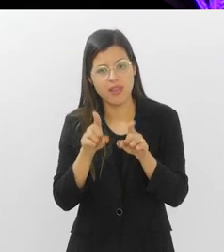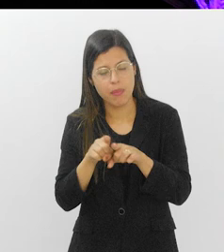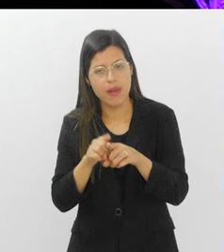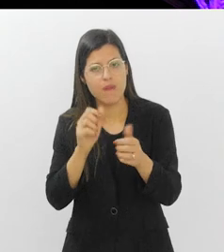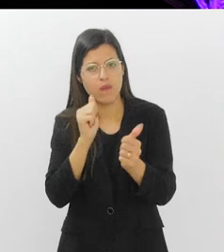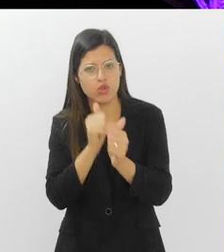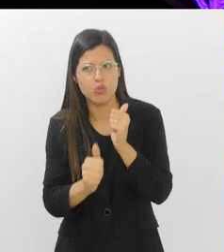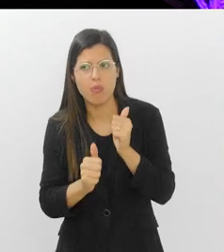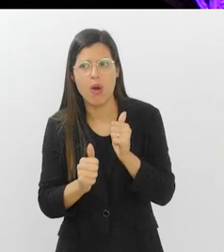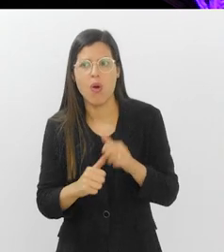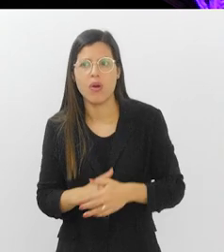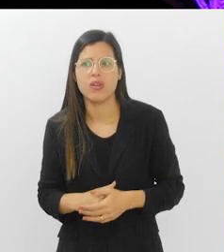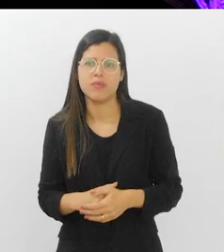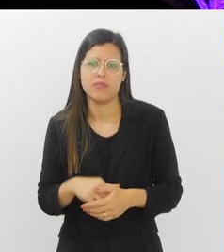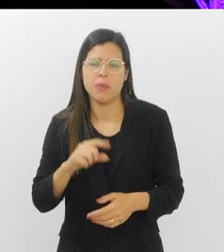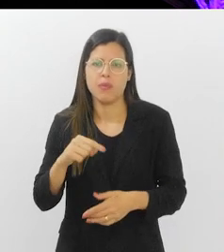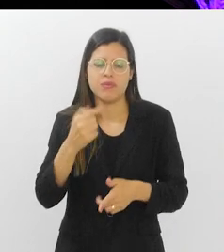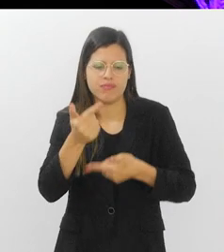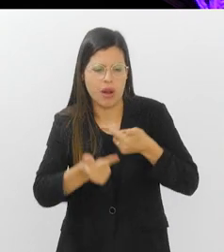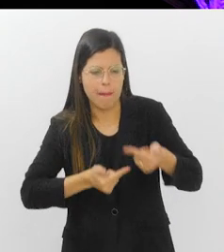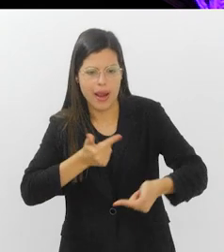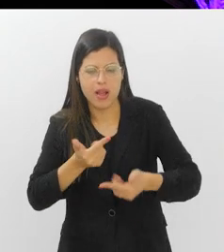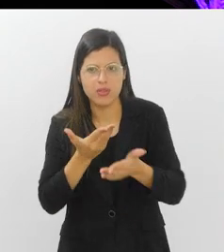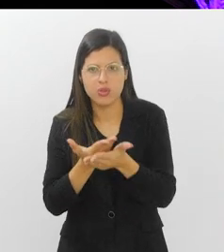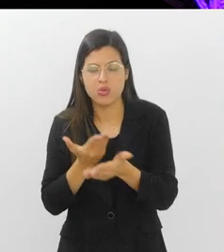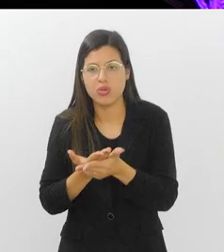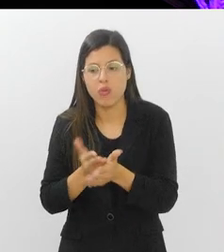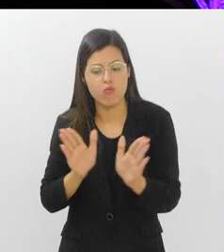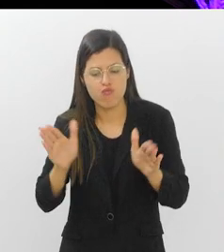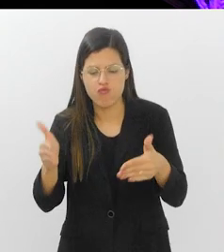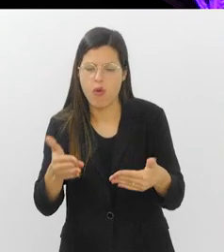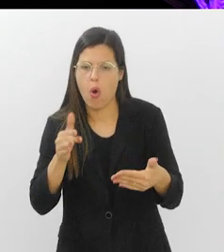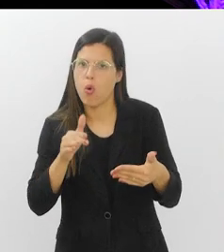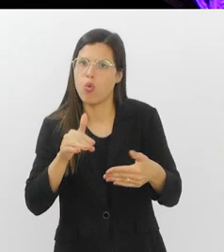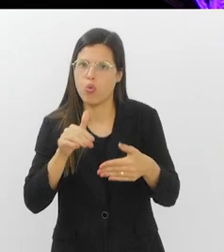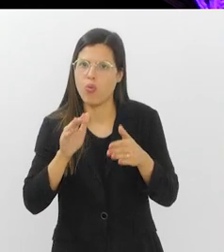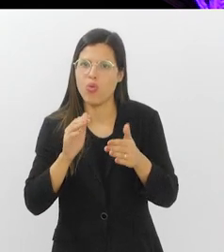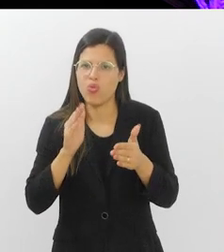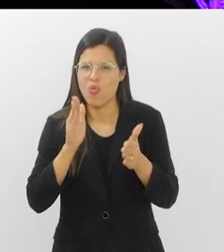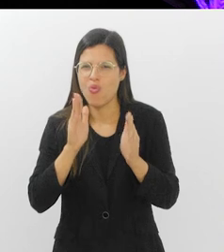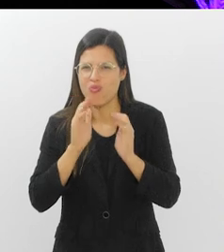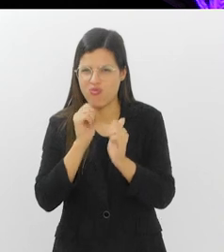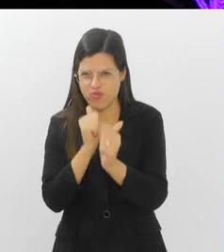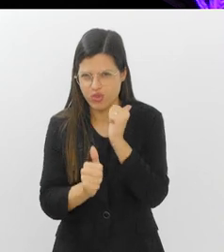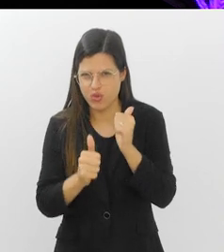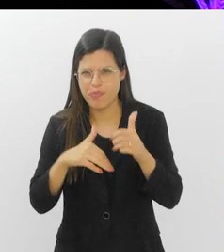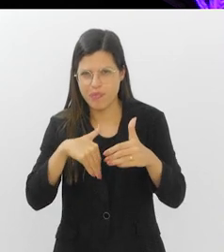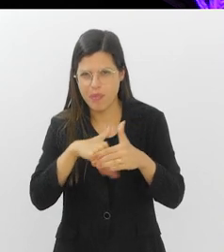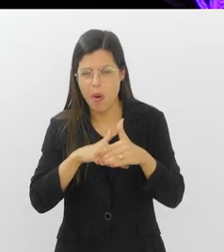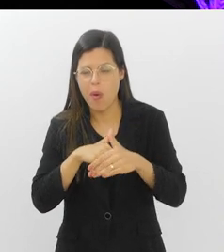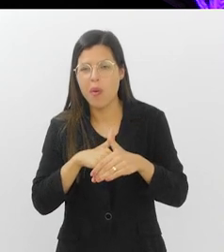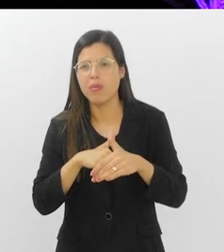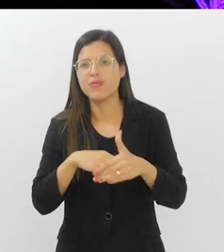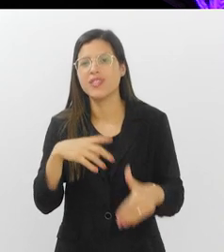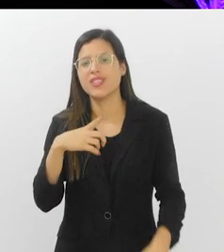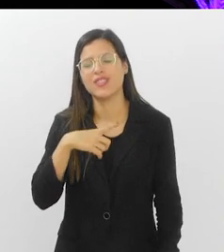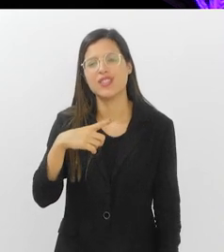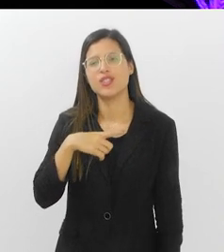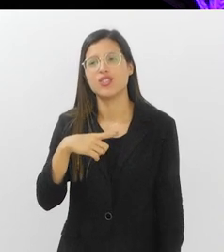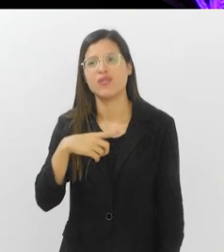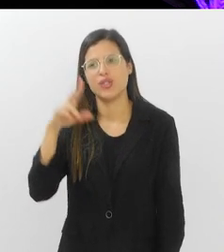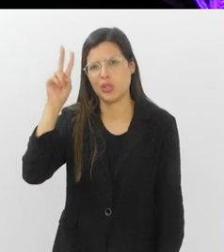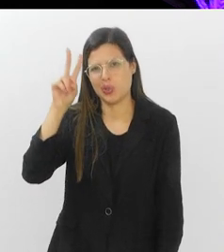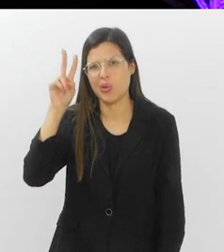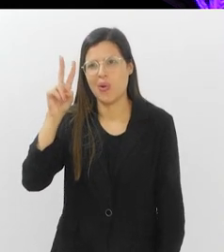tempo né tempo de trabalho estudo Coisa e Tal acabe ficando mais no futebol que é onde né Por onde eu eu eu tive